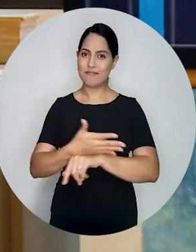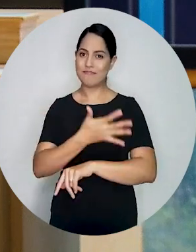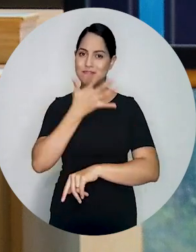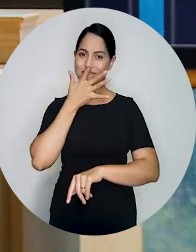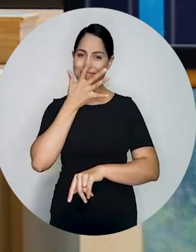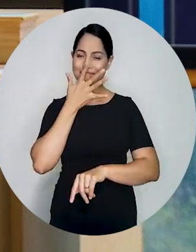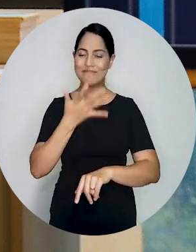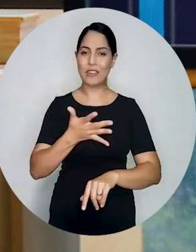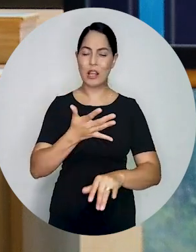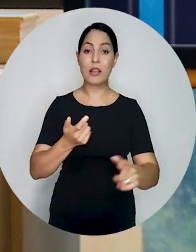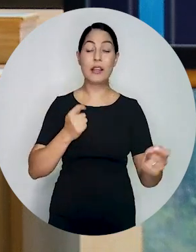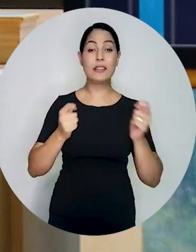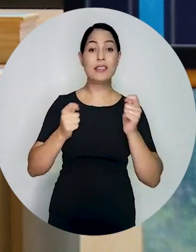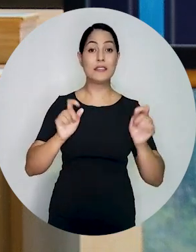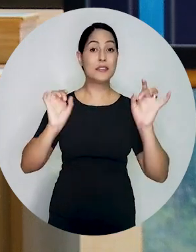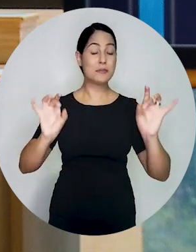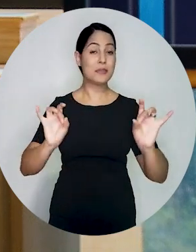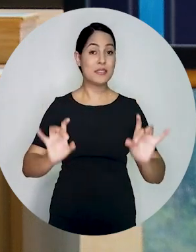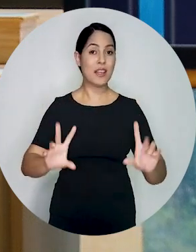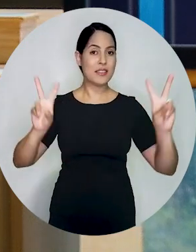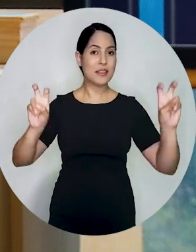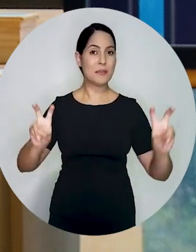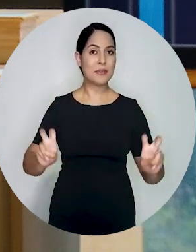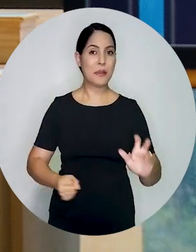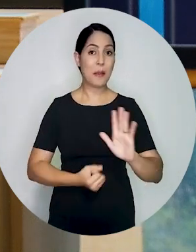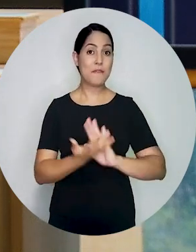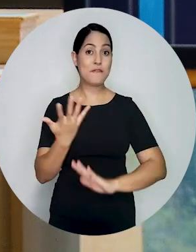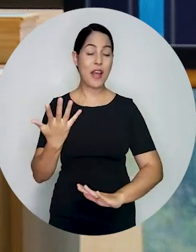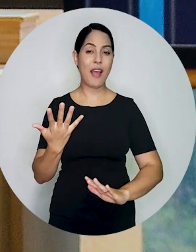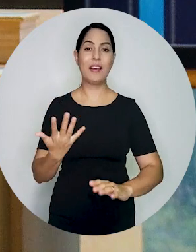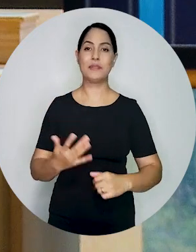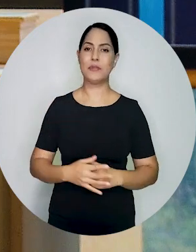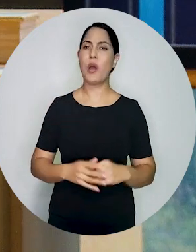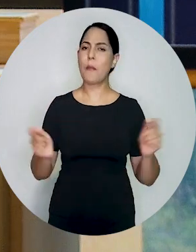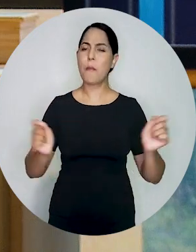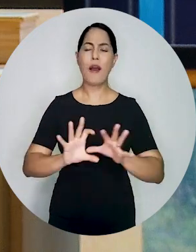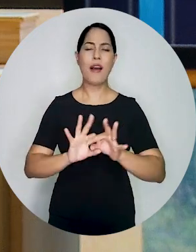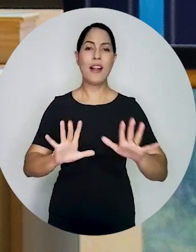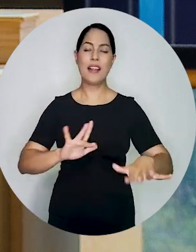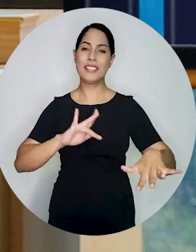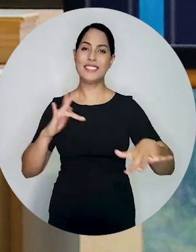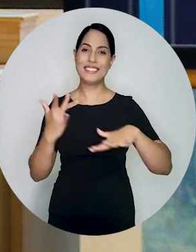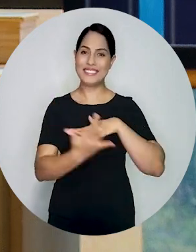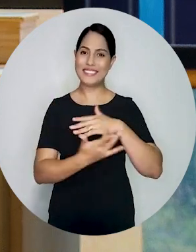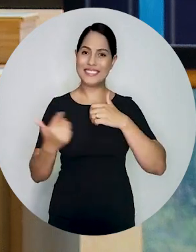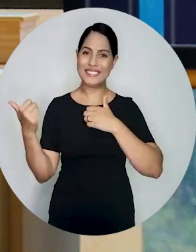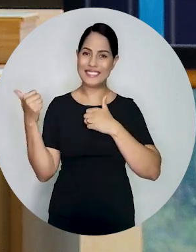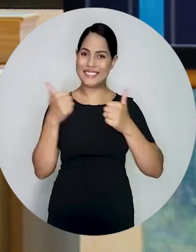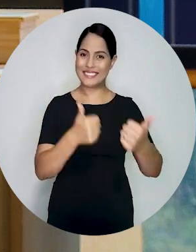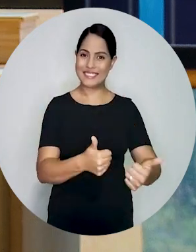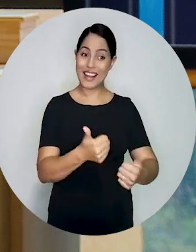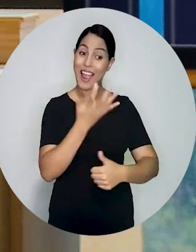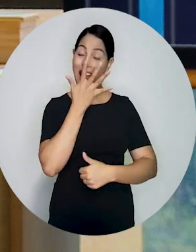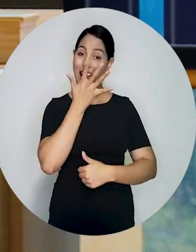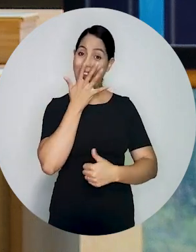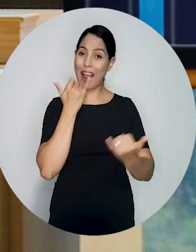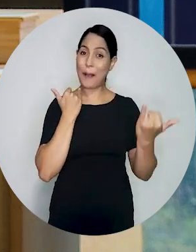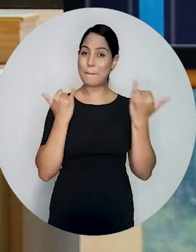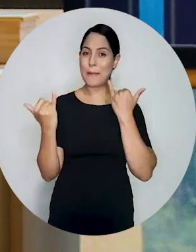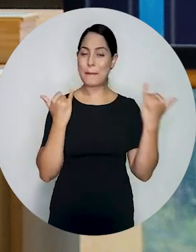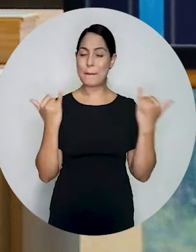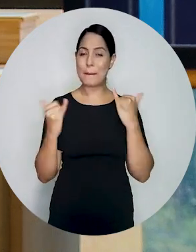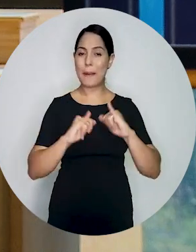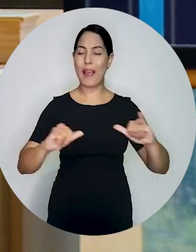além de acompanhar entrevistas especiais, matérias exclusivas e muito mais. Não deixe de seguir também as nossas redes sociais e conferir